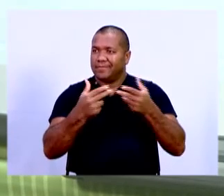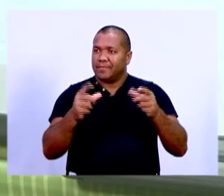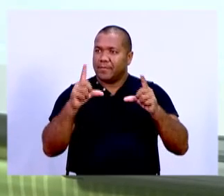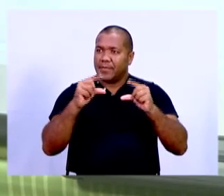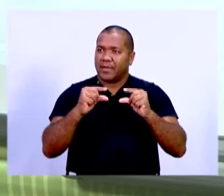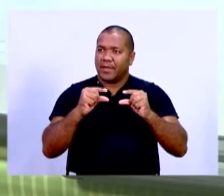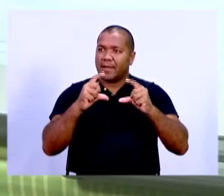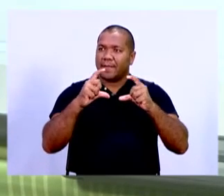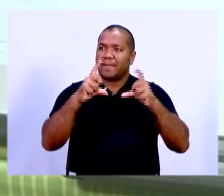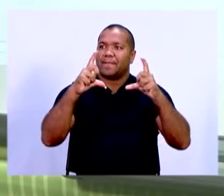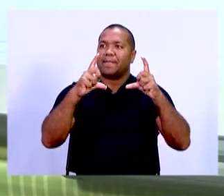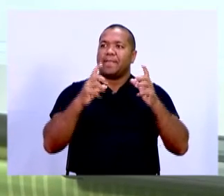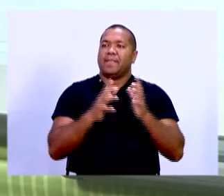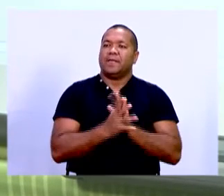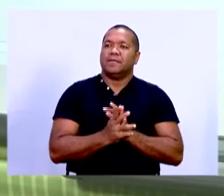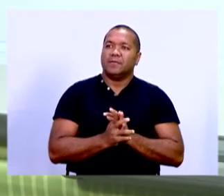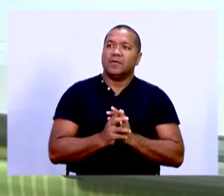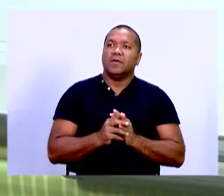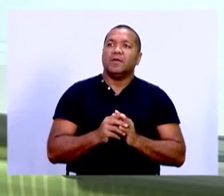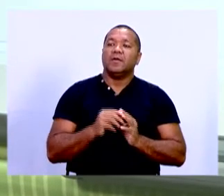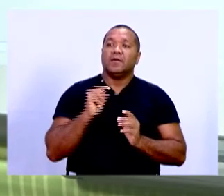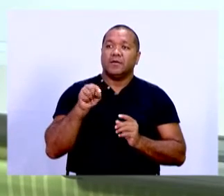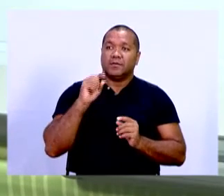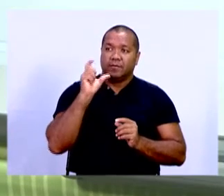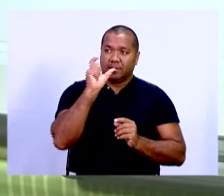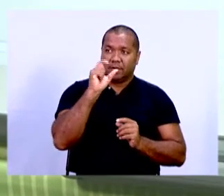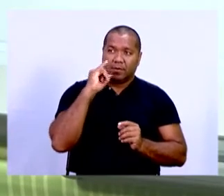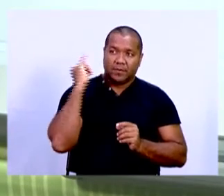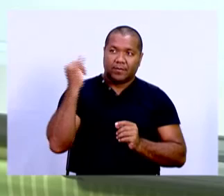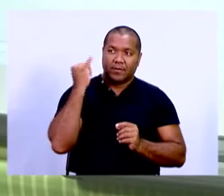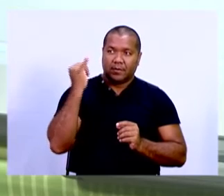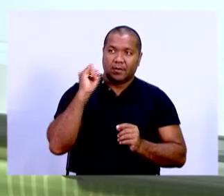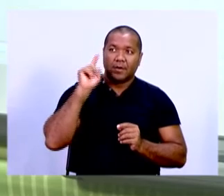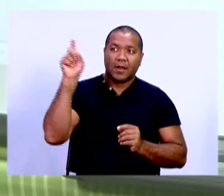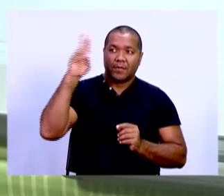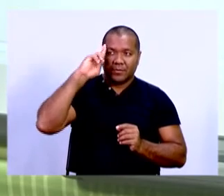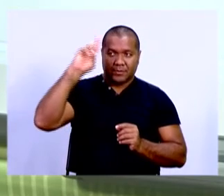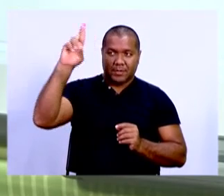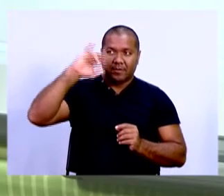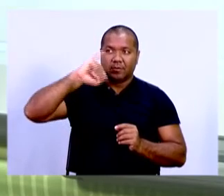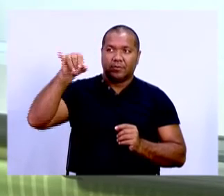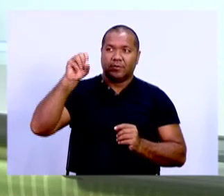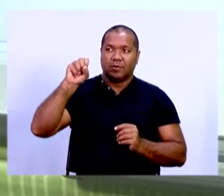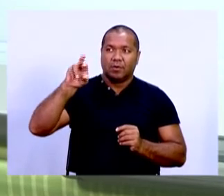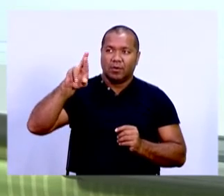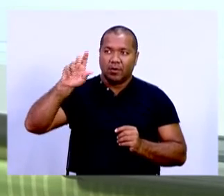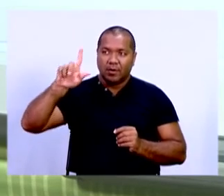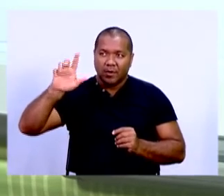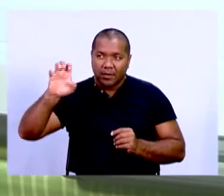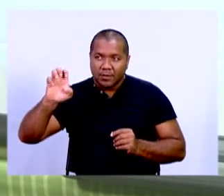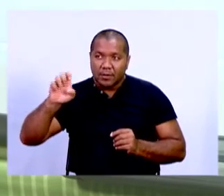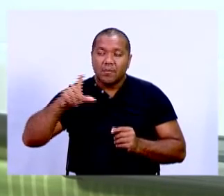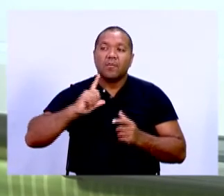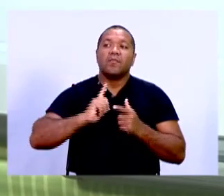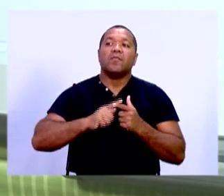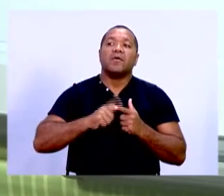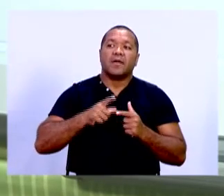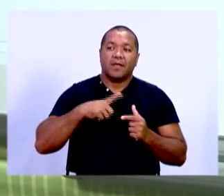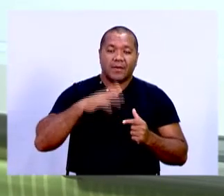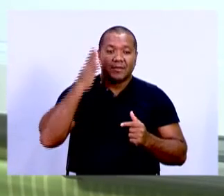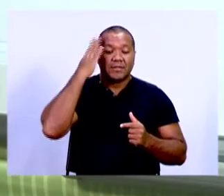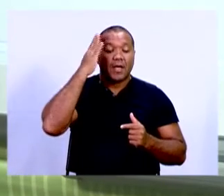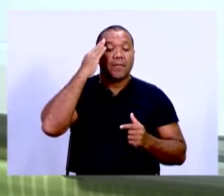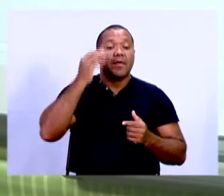O Scrum vai ser muito importante ali para o seu Jorge da Silva, porque ele vai poder controlar melhor com as